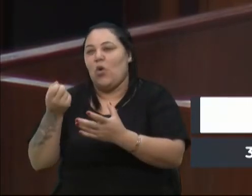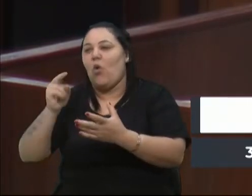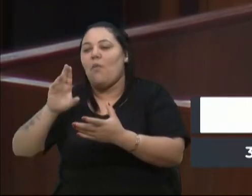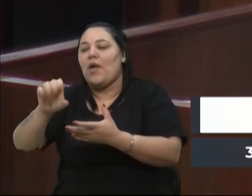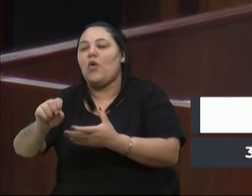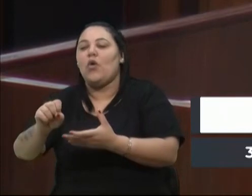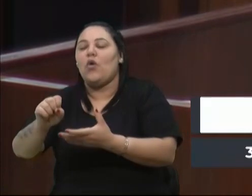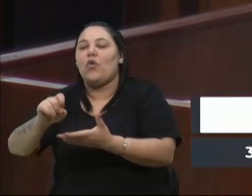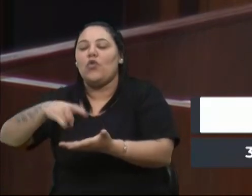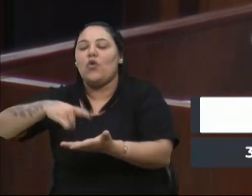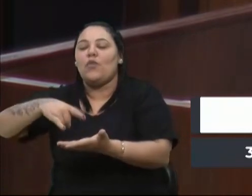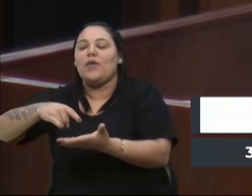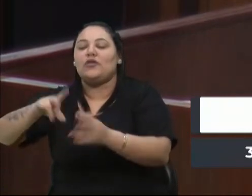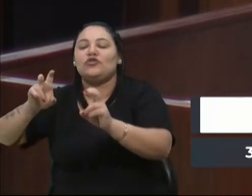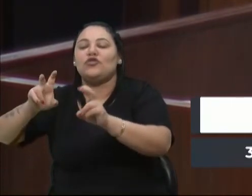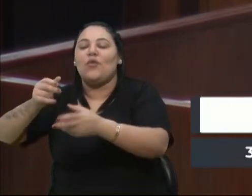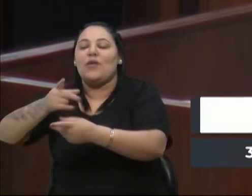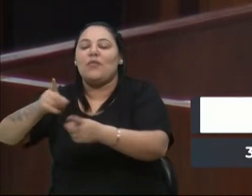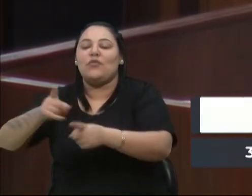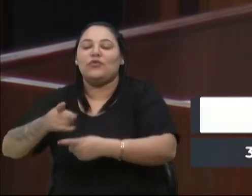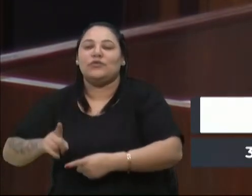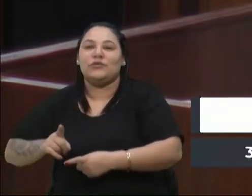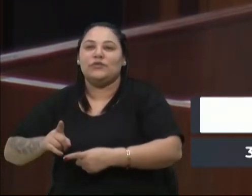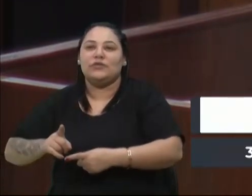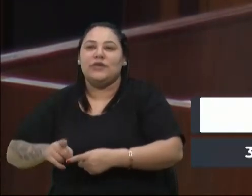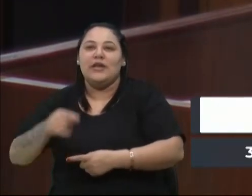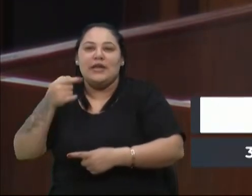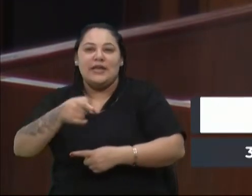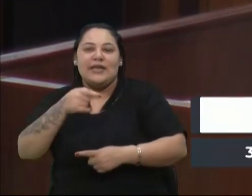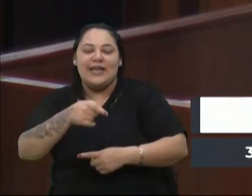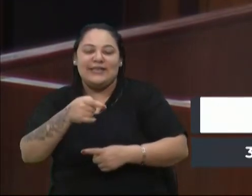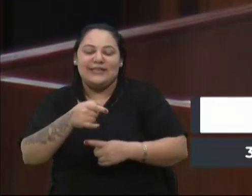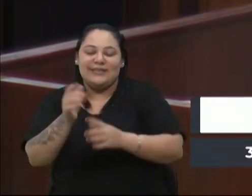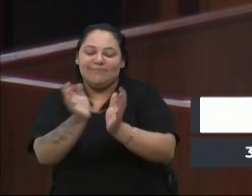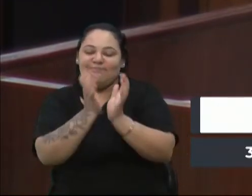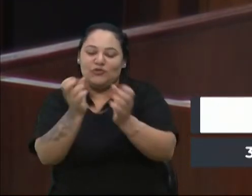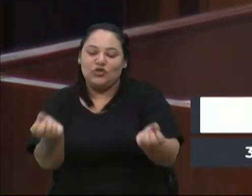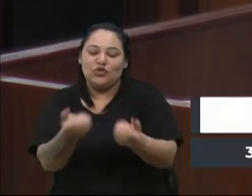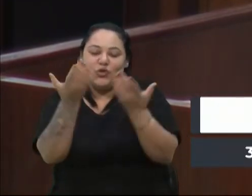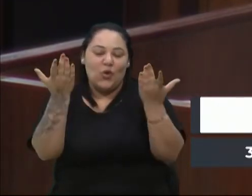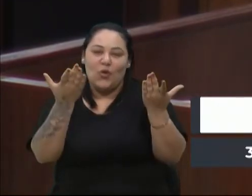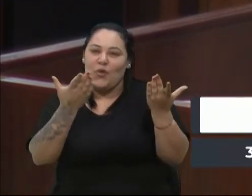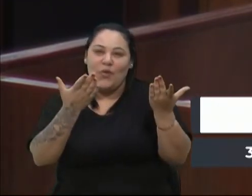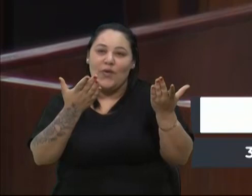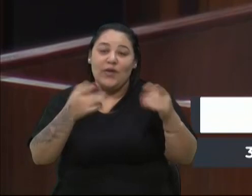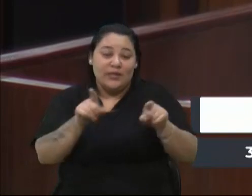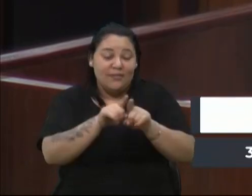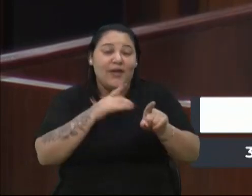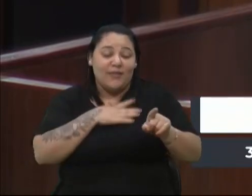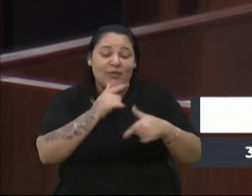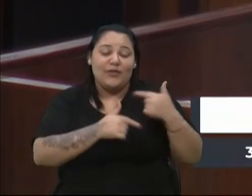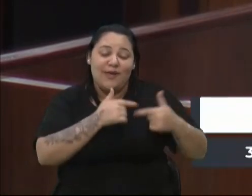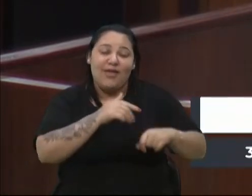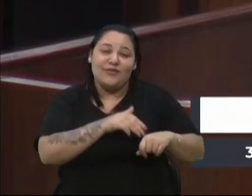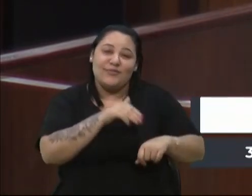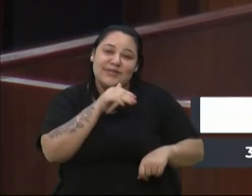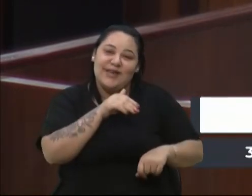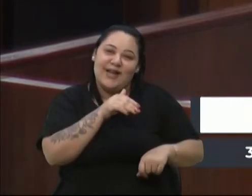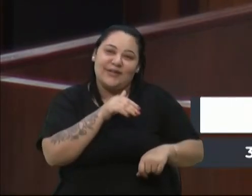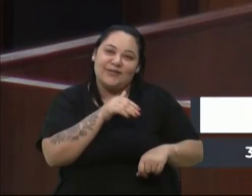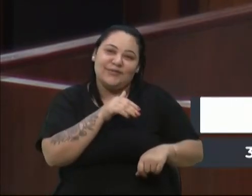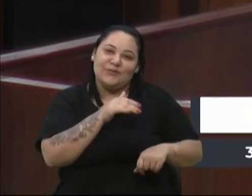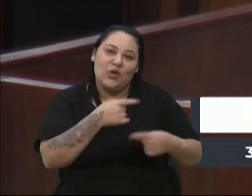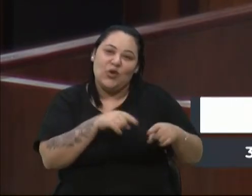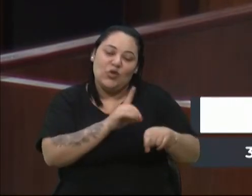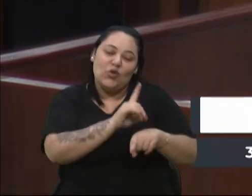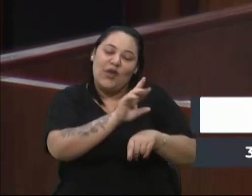espetáculo foi transformador, virou minha dissertação de mestrado, virou um bocado de coisa. Então, poder fazer um trabalho, essa é a prova de que é possível fazer um